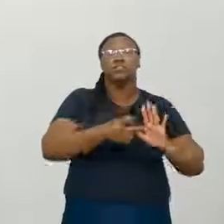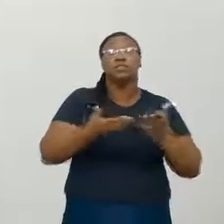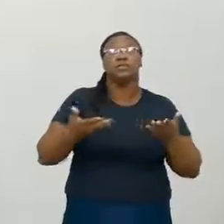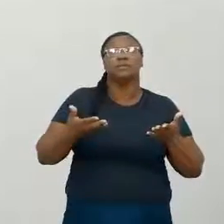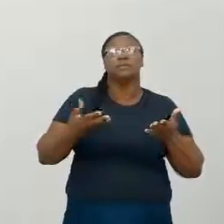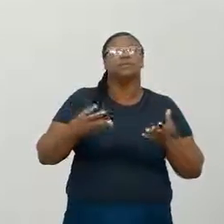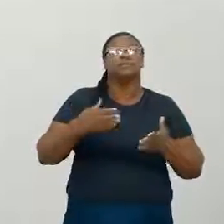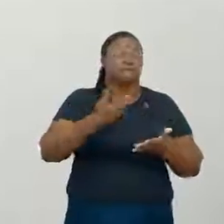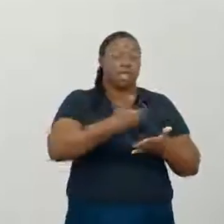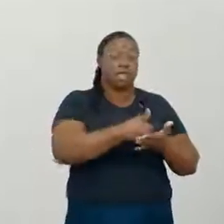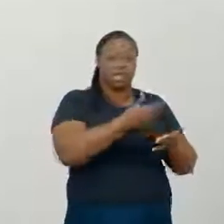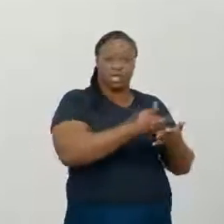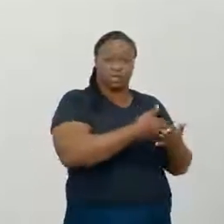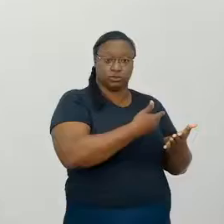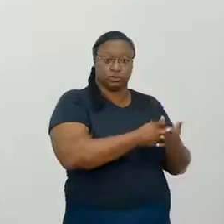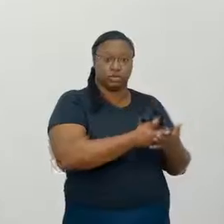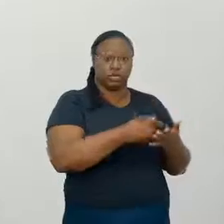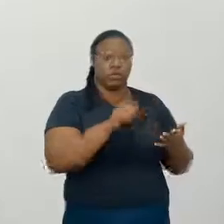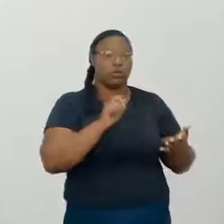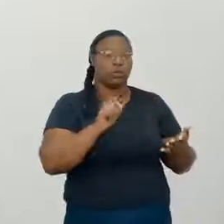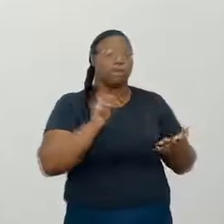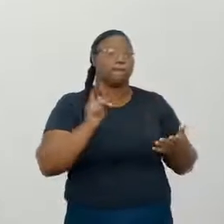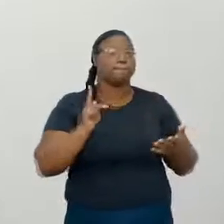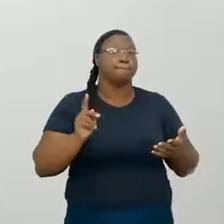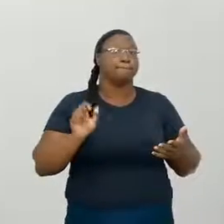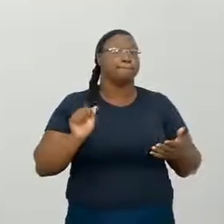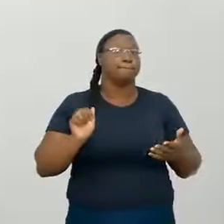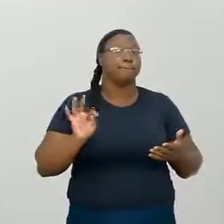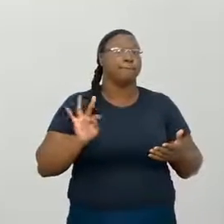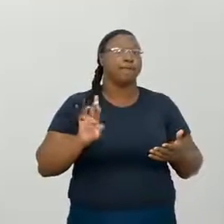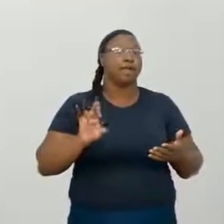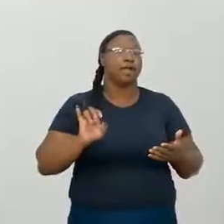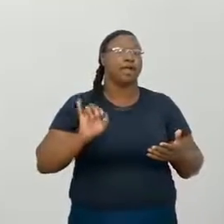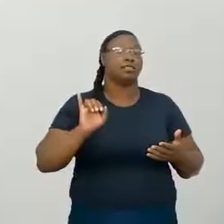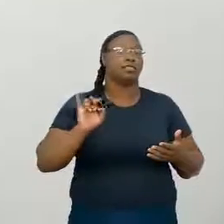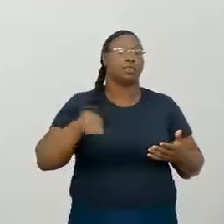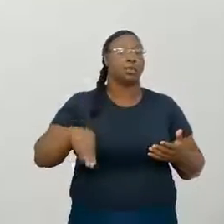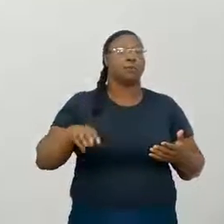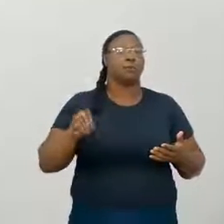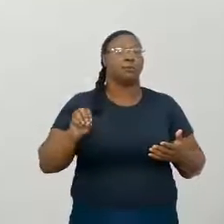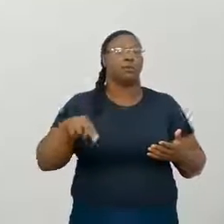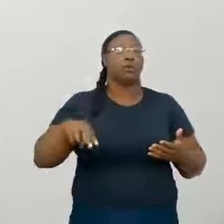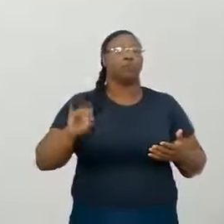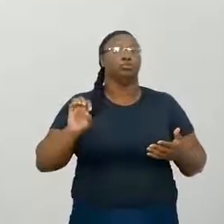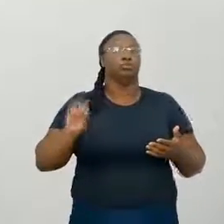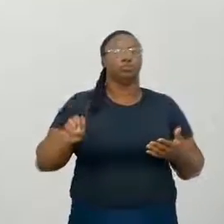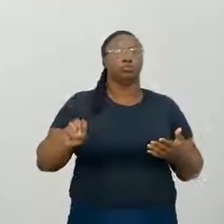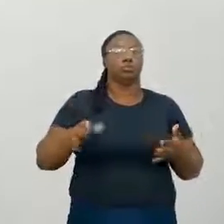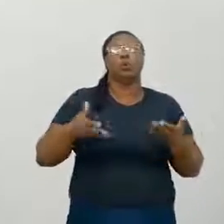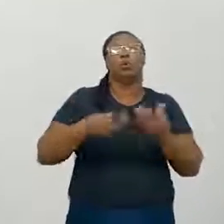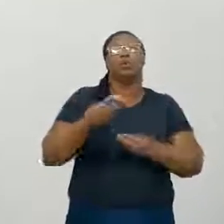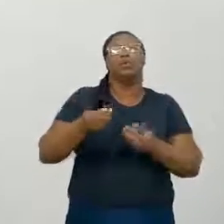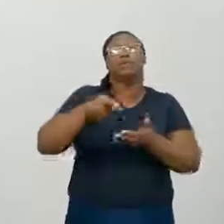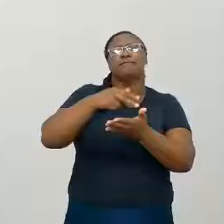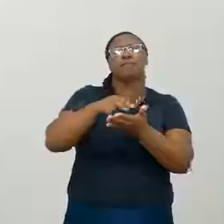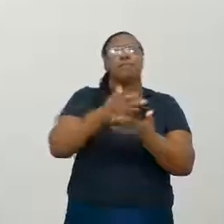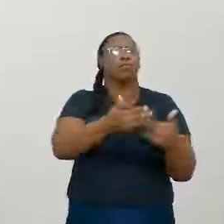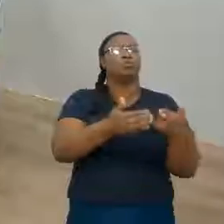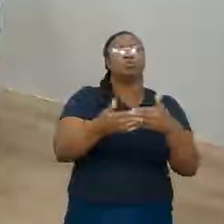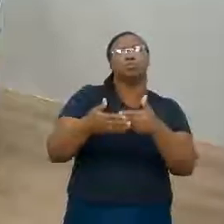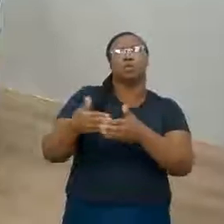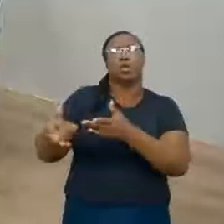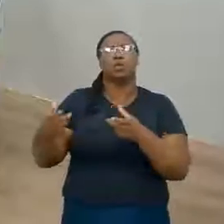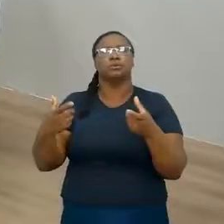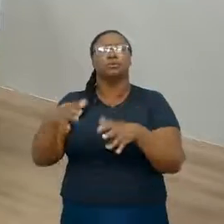da atividade, né, o que é patrimônio imaterial e o que ele representa disso, né? Então, a gente fala da capoeira, de qualquer um desses, mas, de repente,